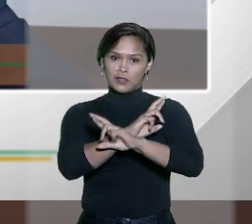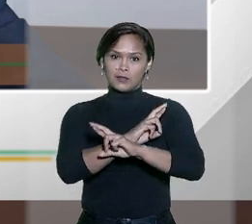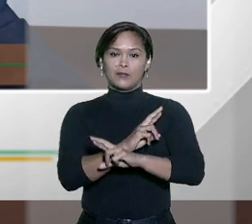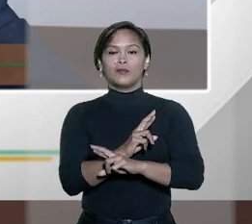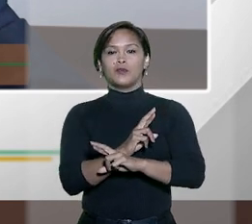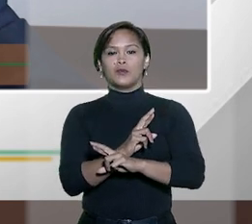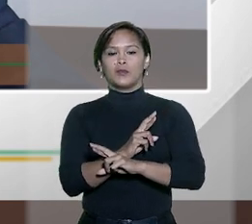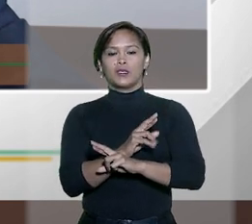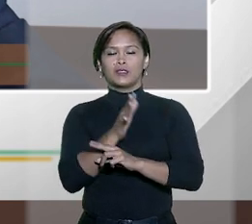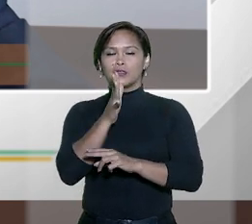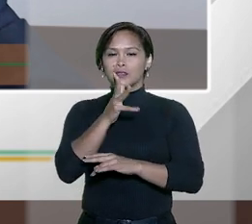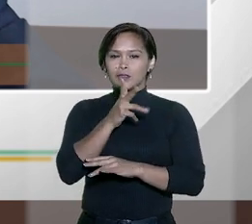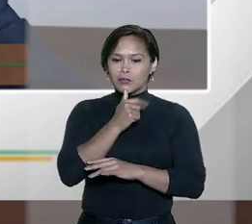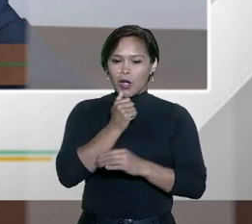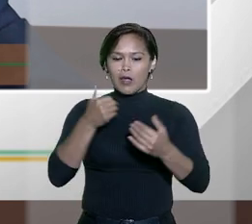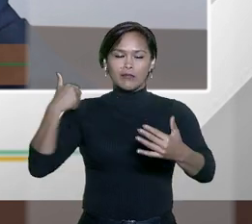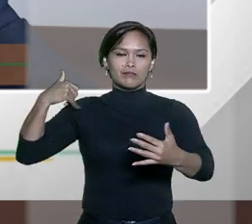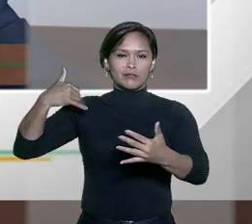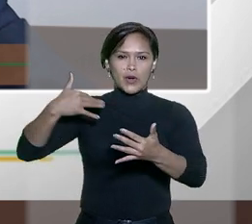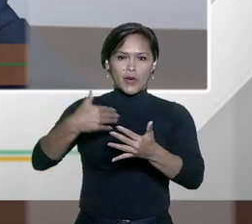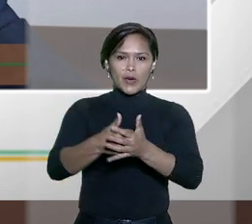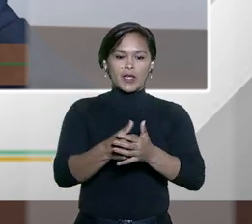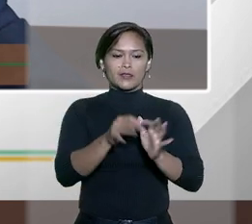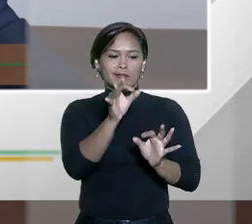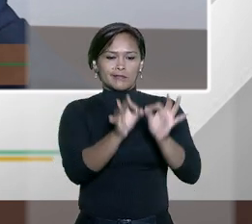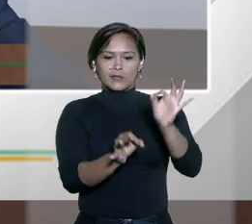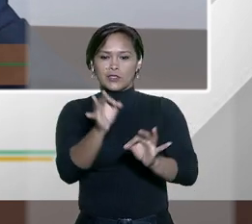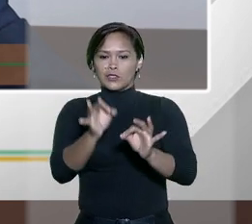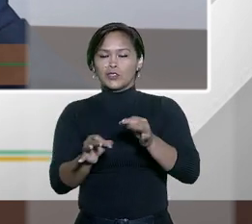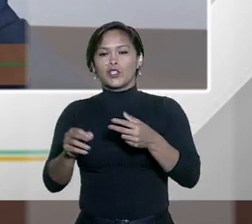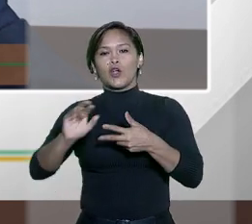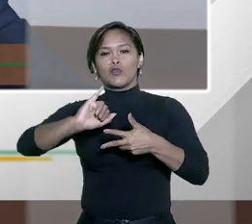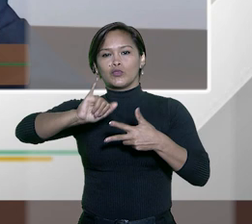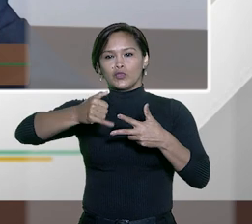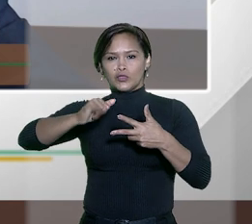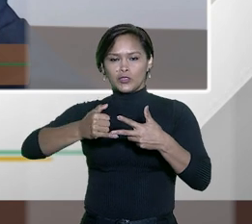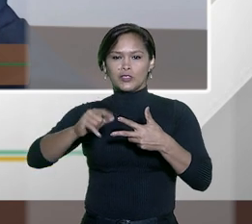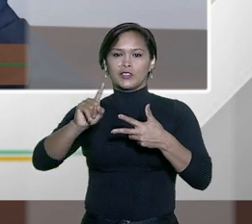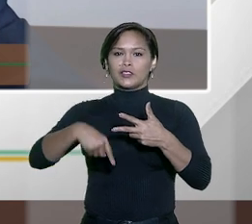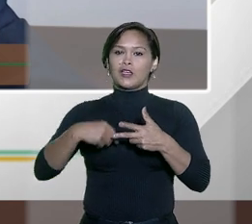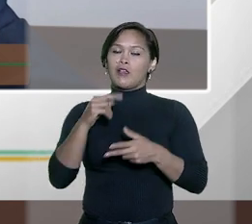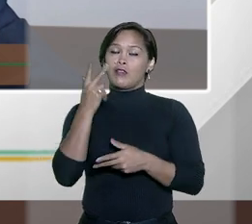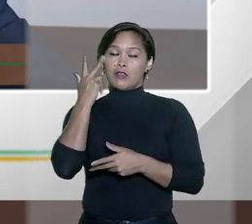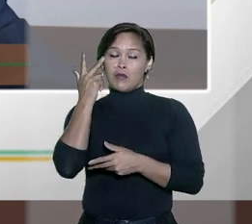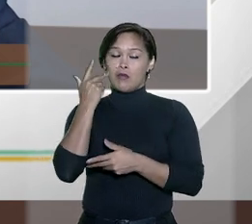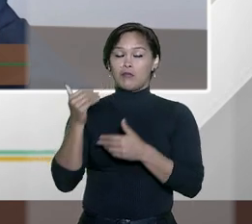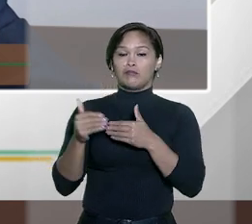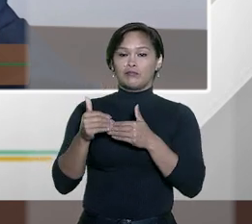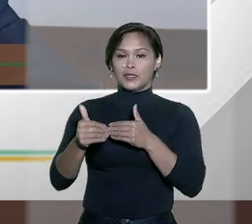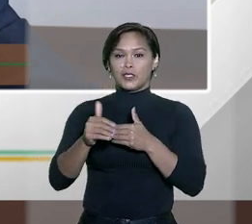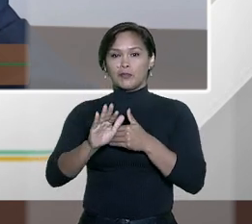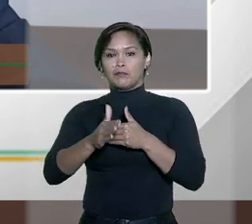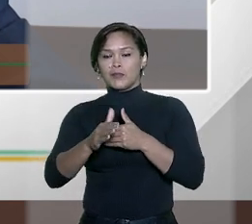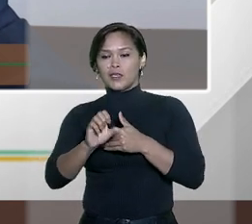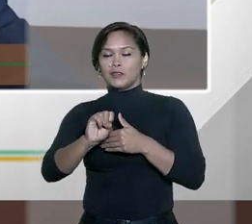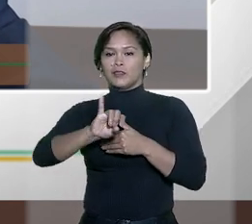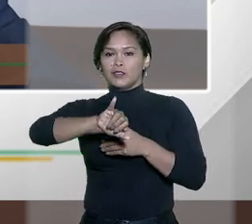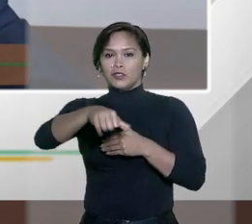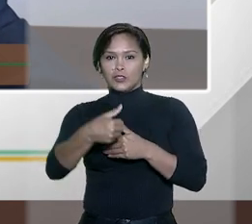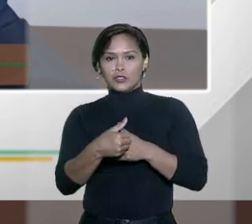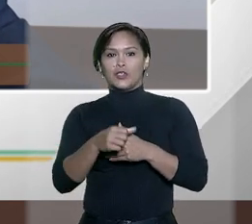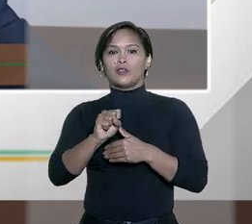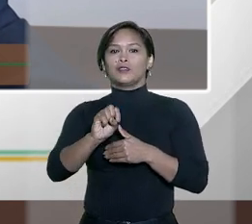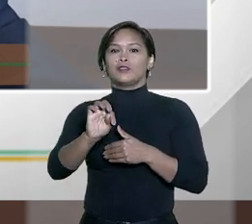pública que demoram muito tempo, em trâmite no Poder Judiciário, enfim, normalmente percorrem aí o